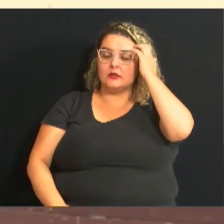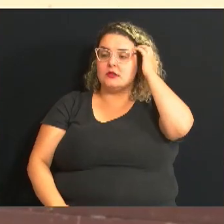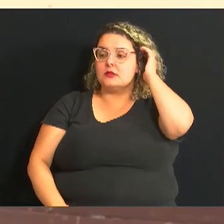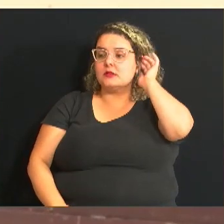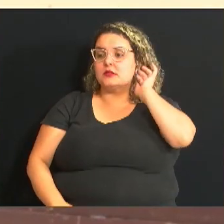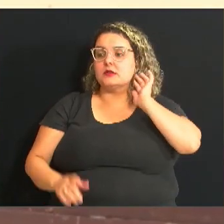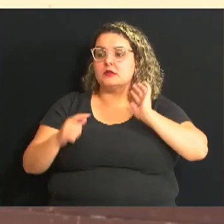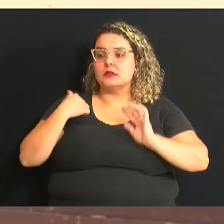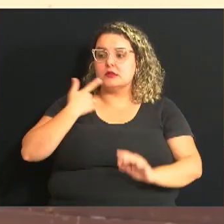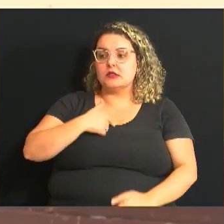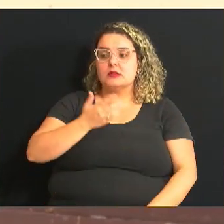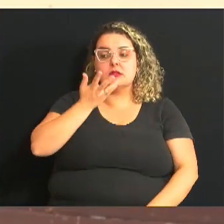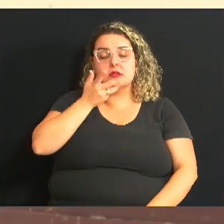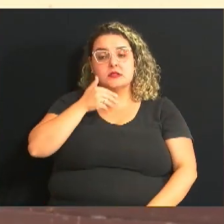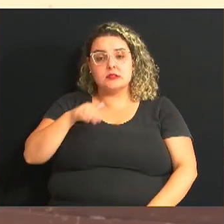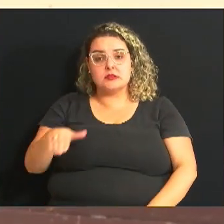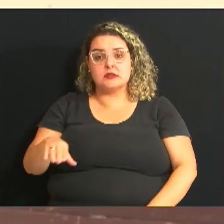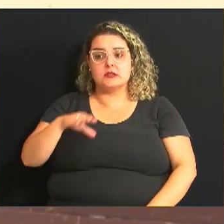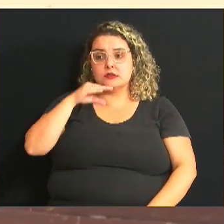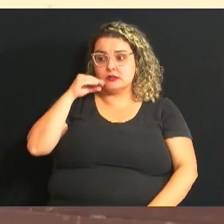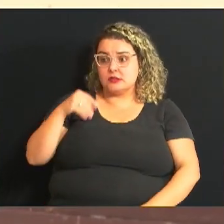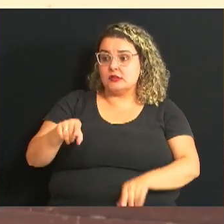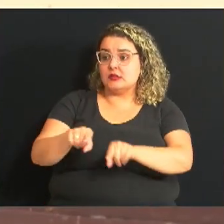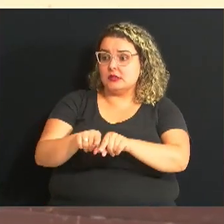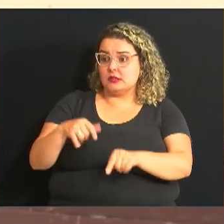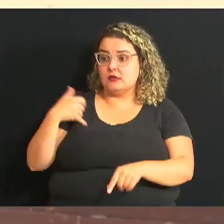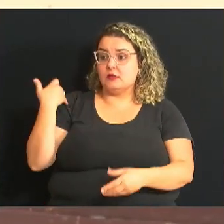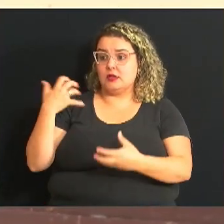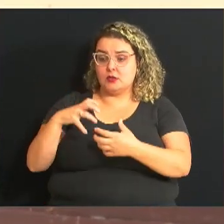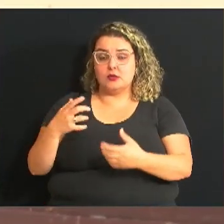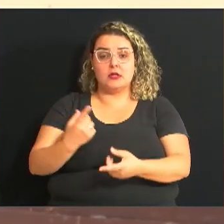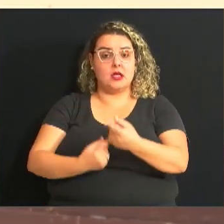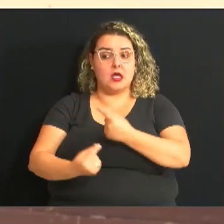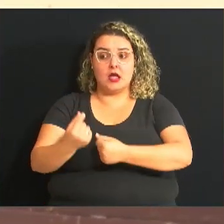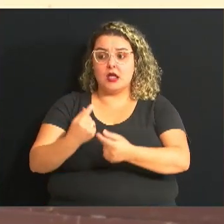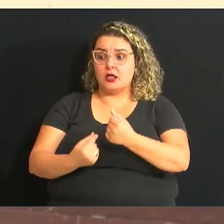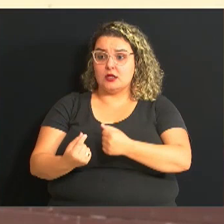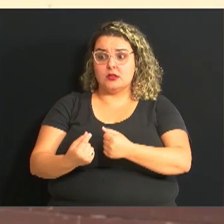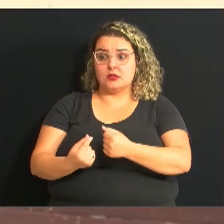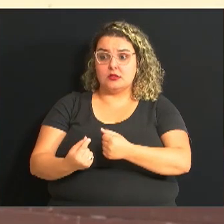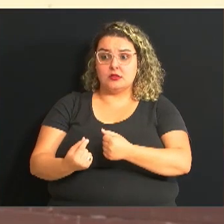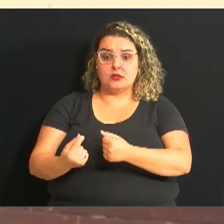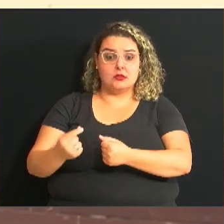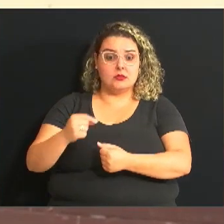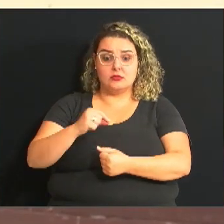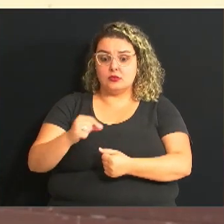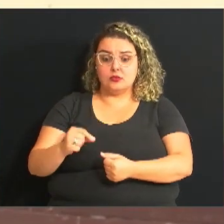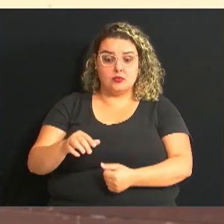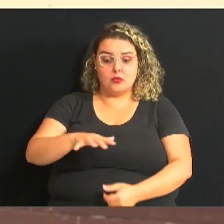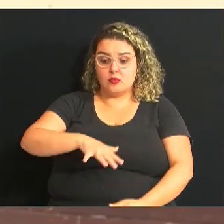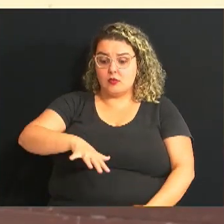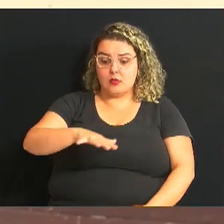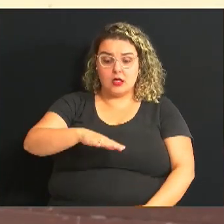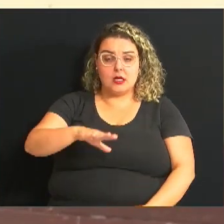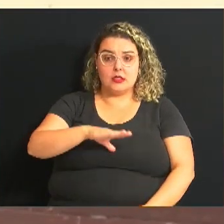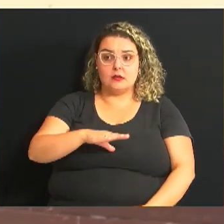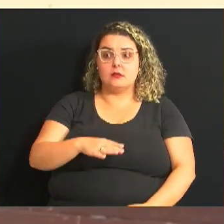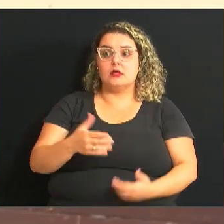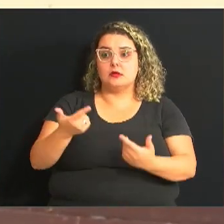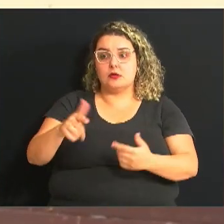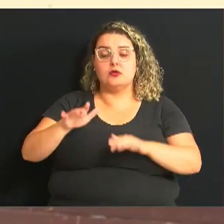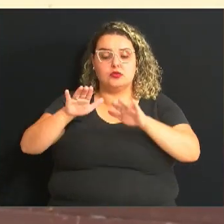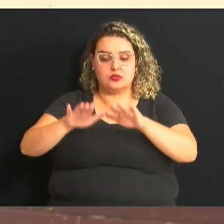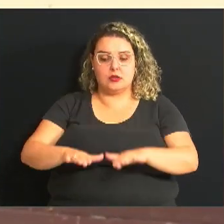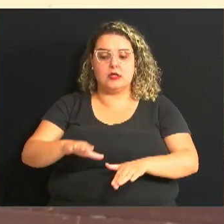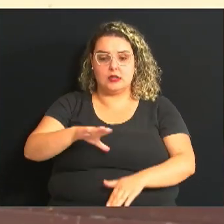crianças e adolescentes e também dos idosos, que esse dinheiro não saia do município, né, que ele fique aqui em Campinas e possa